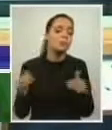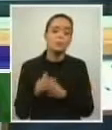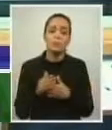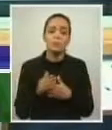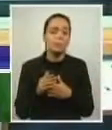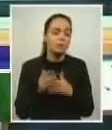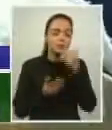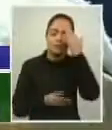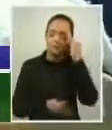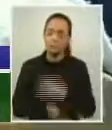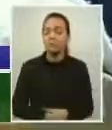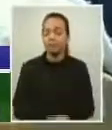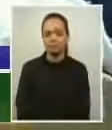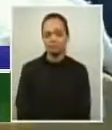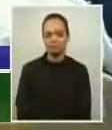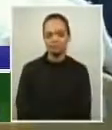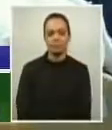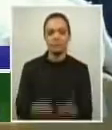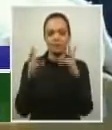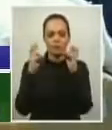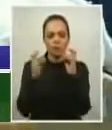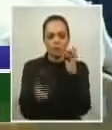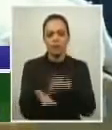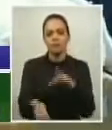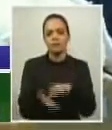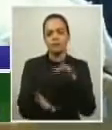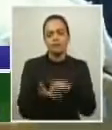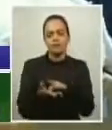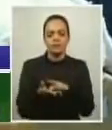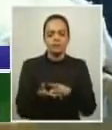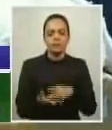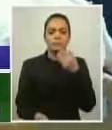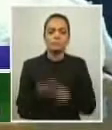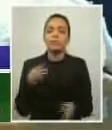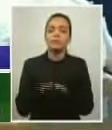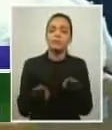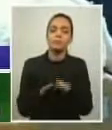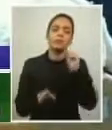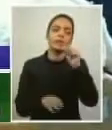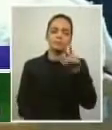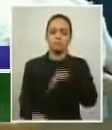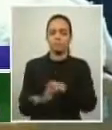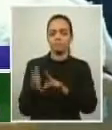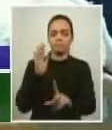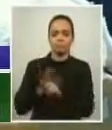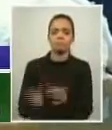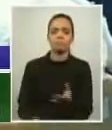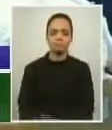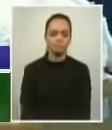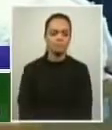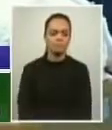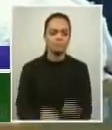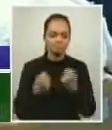noção é sobre a realidade e perco o Inclusive a legitimidade é